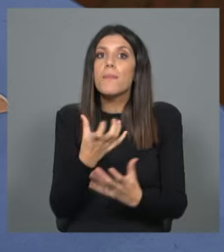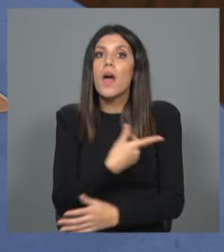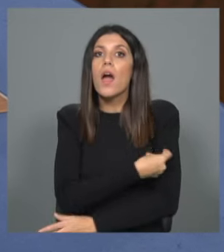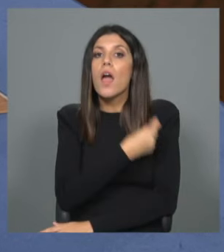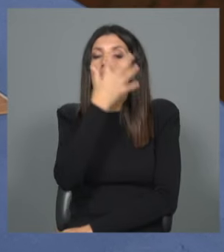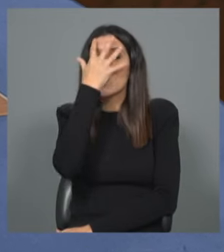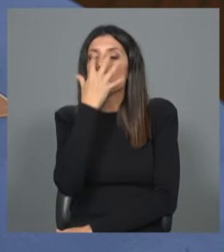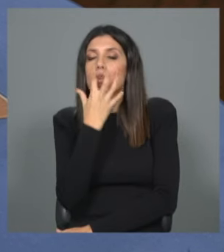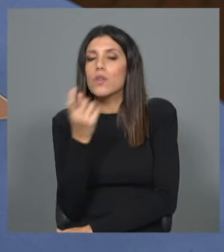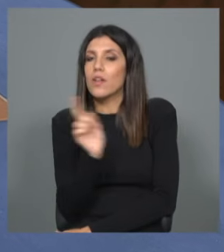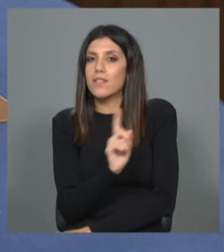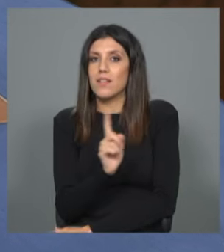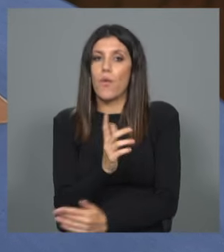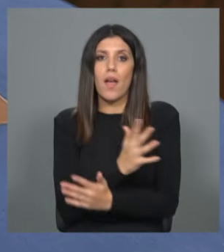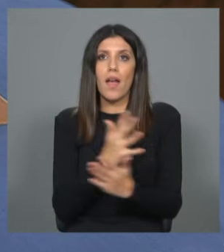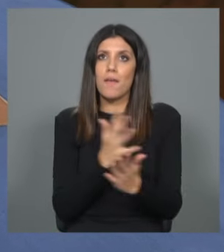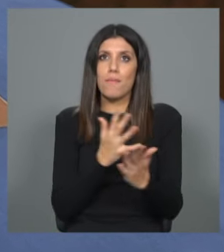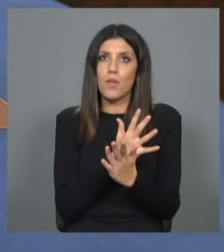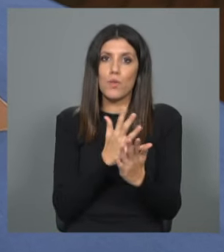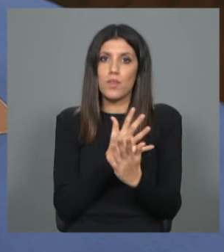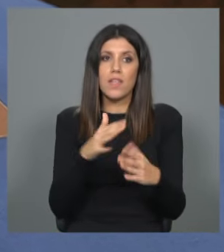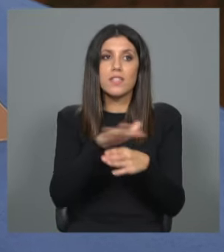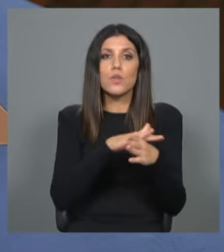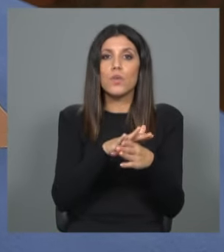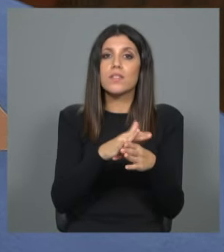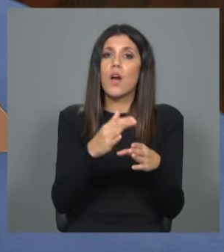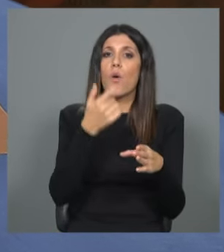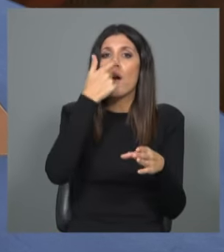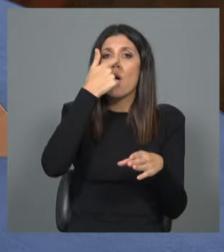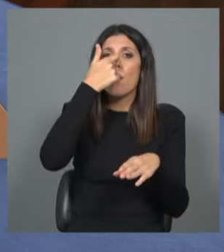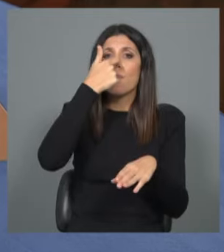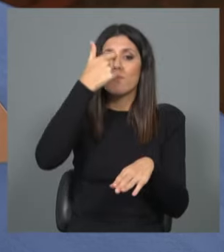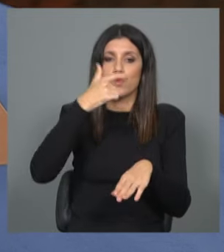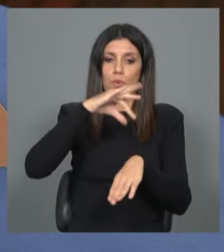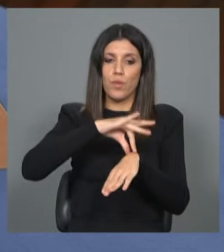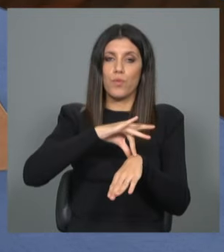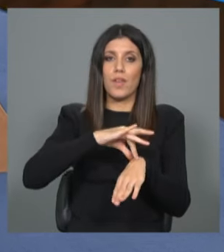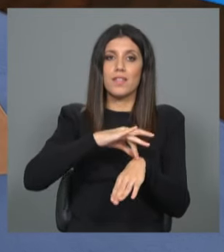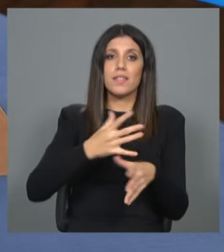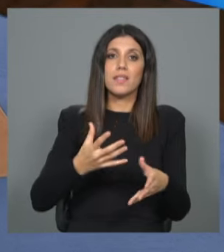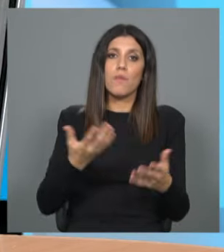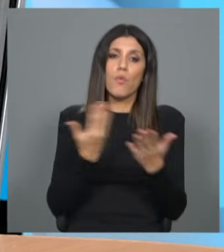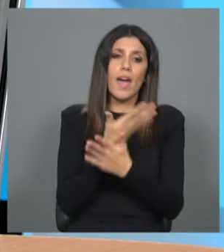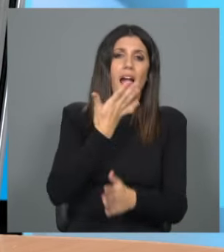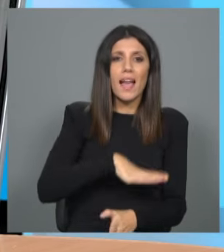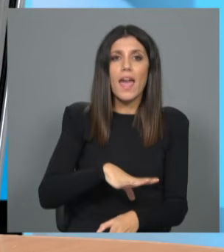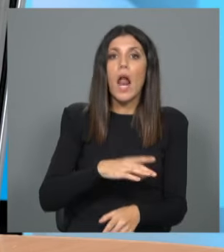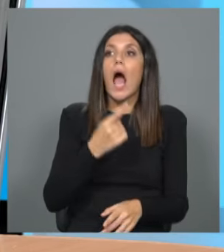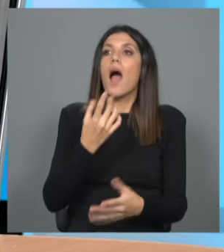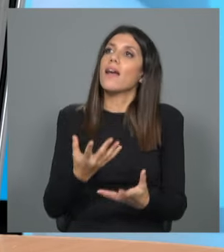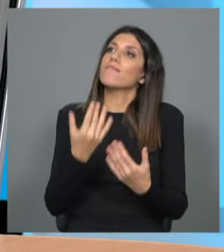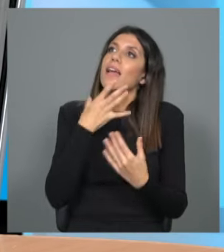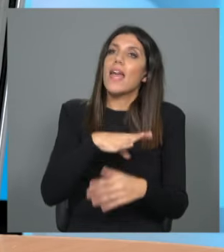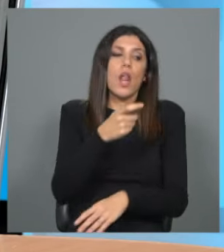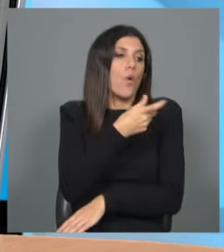casos. Na esmagadora maioria dos casos. A expressão de desejo de morrer significa um pedido de